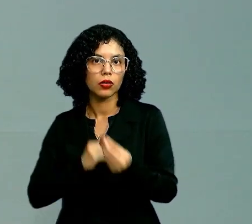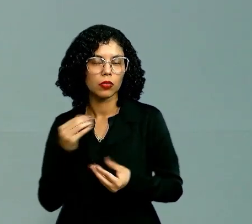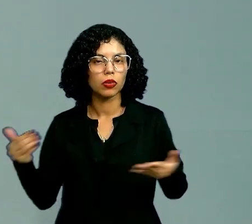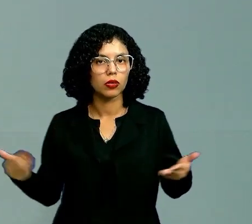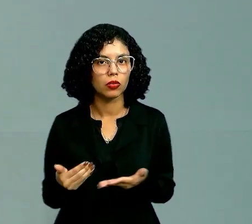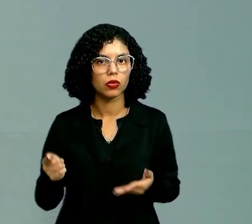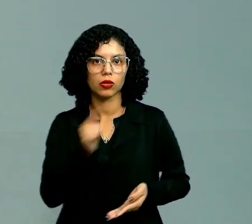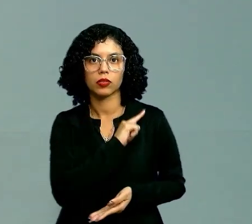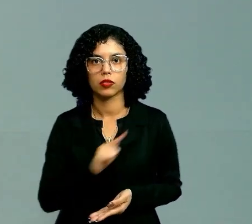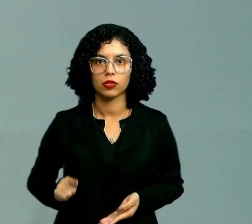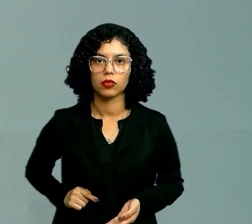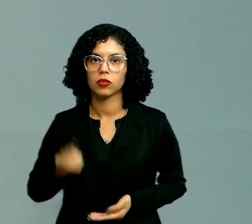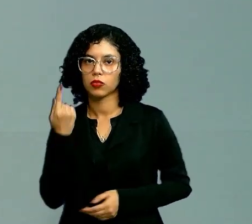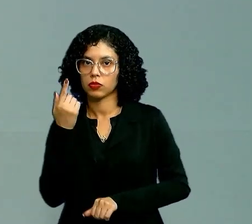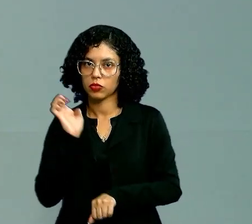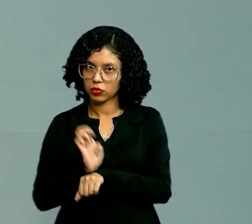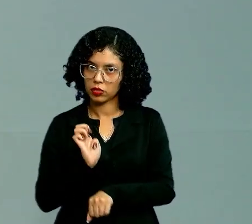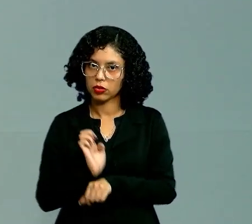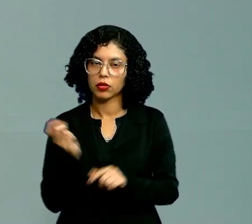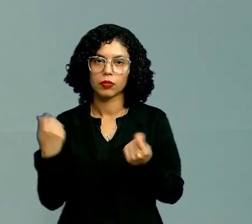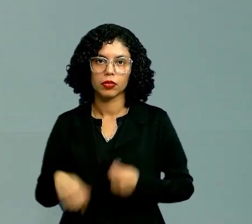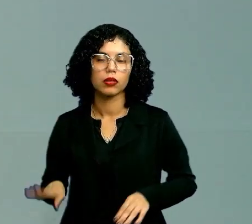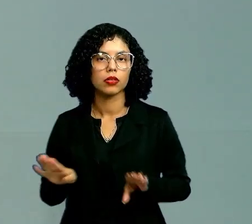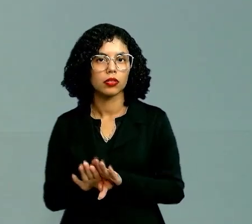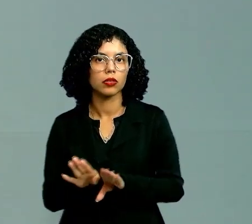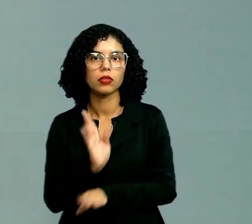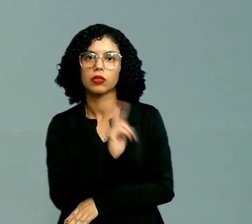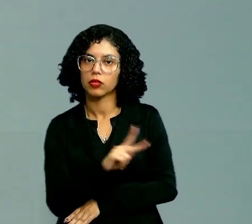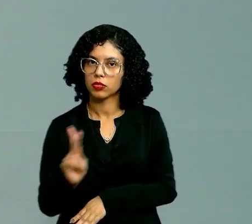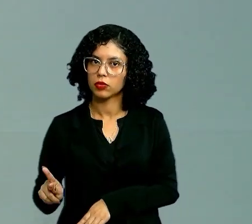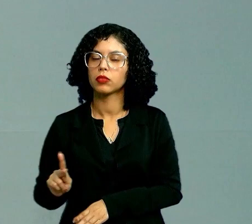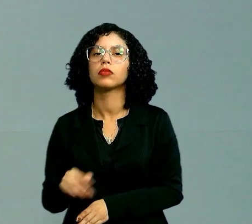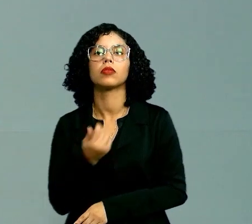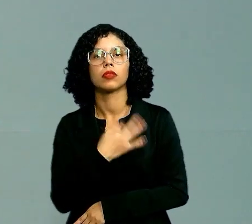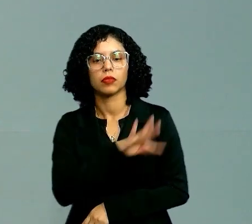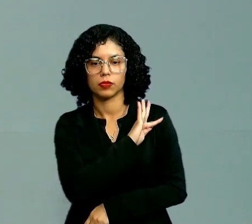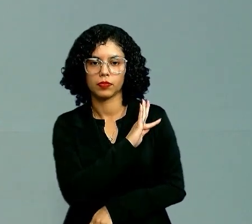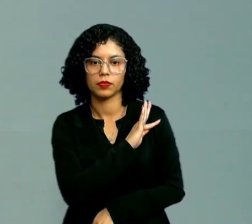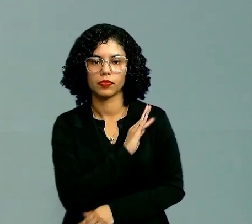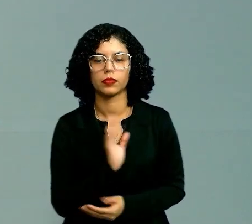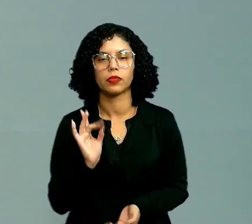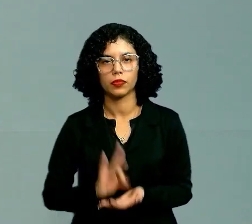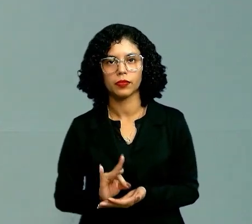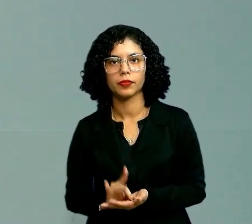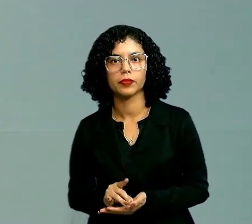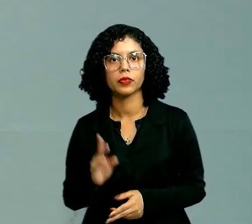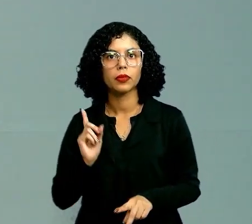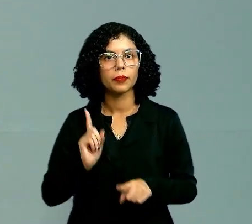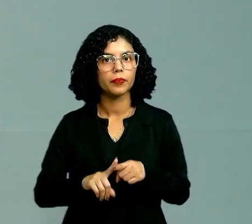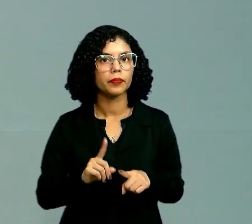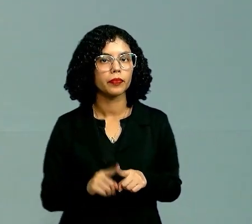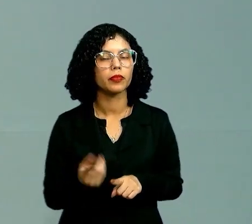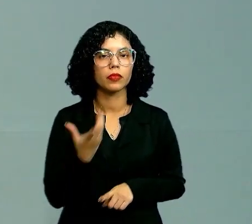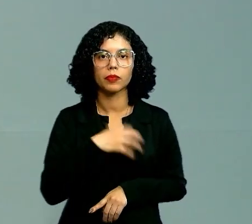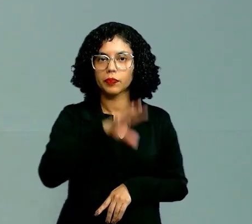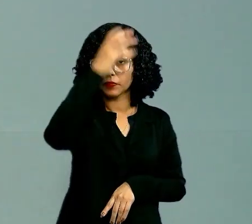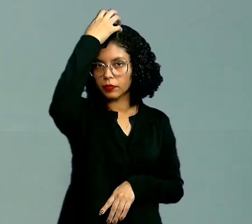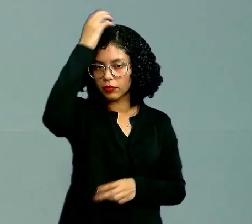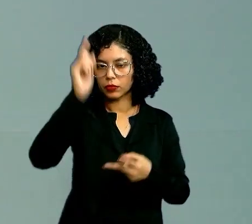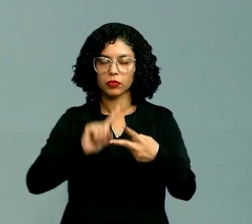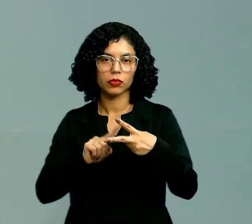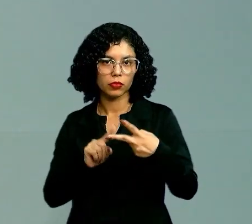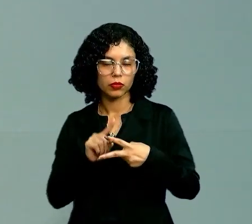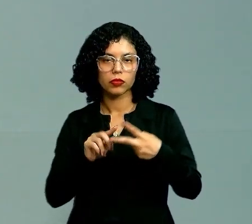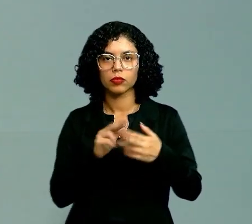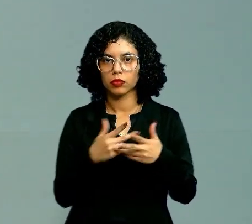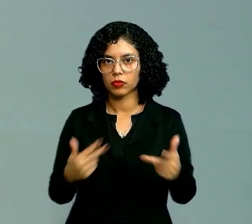hoje o governador de um estado ele tivesse que também ser professor da Universidade na verdade porque o rei tinha essa dupla